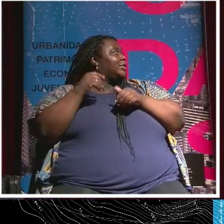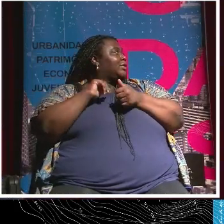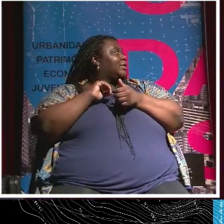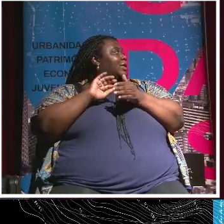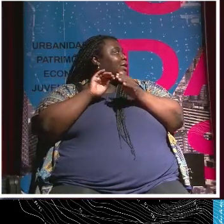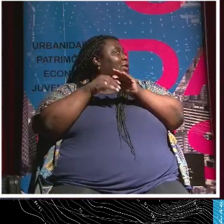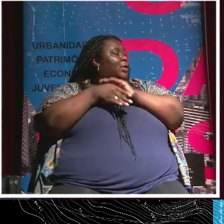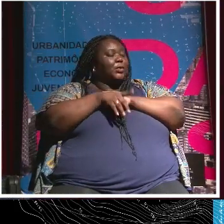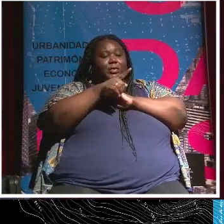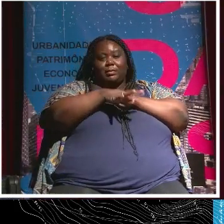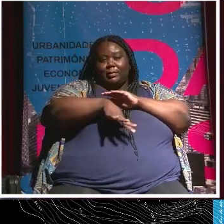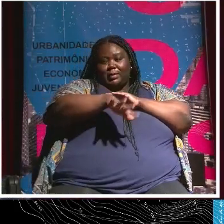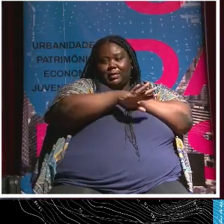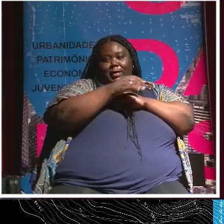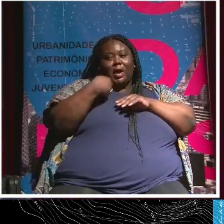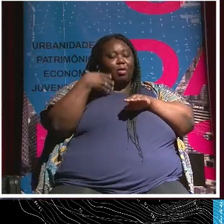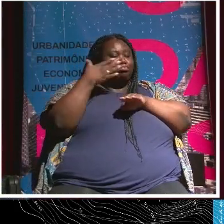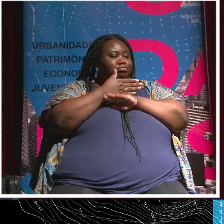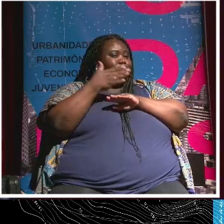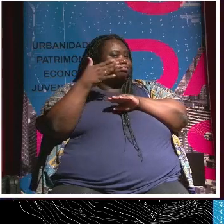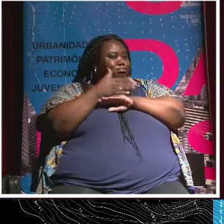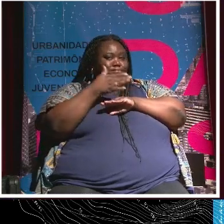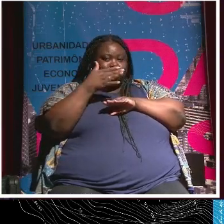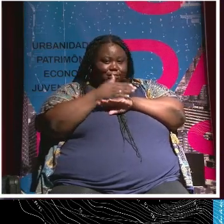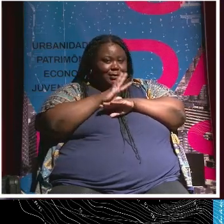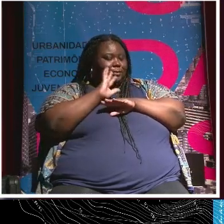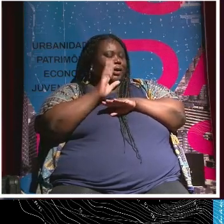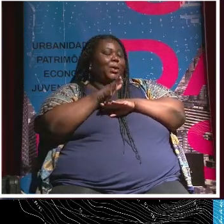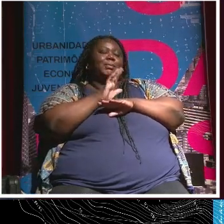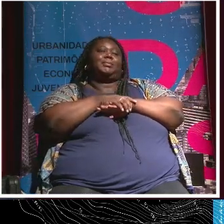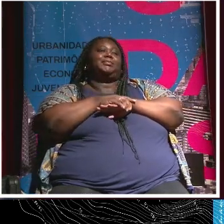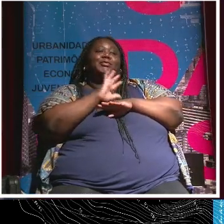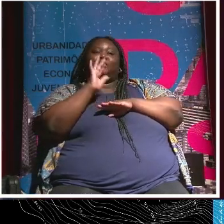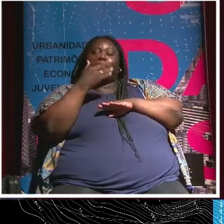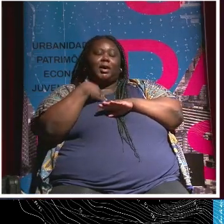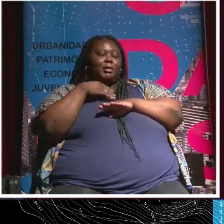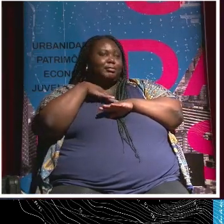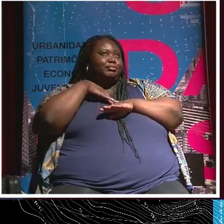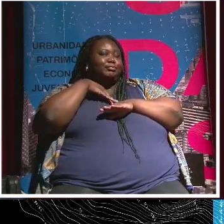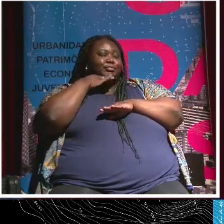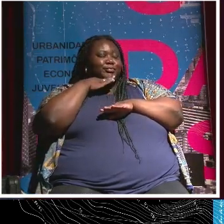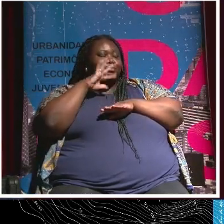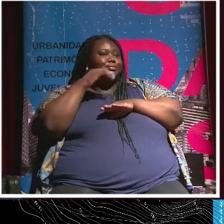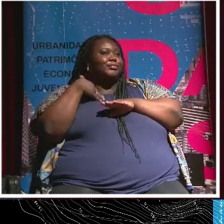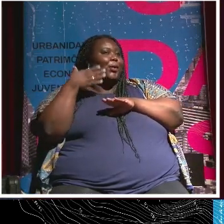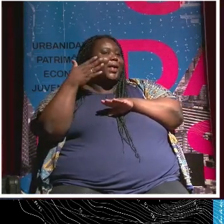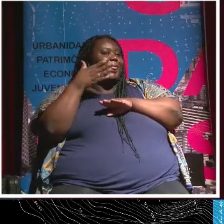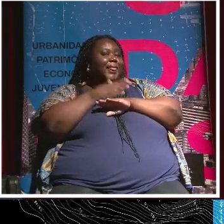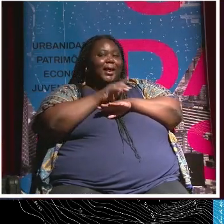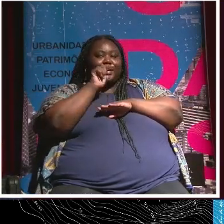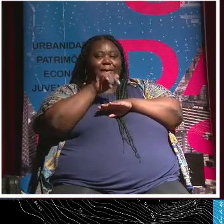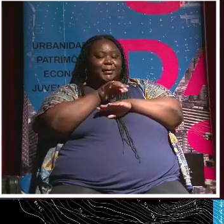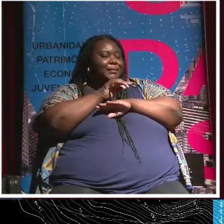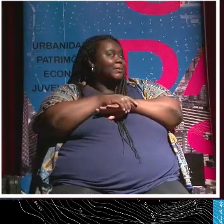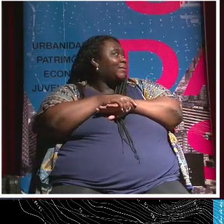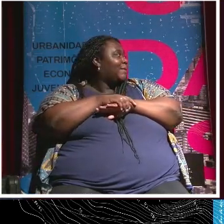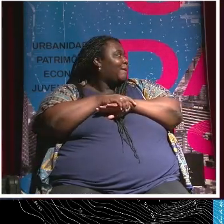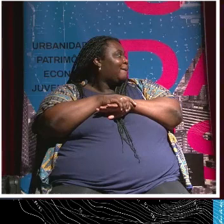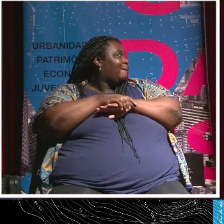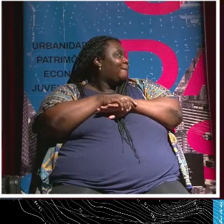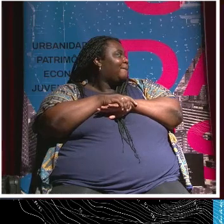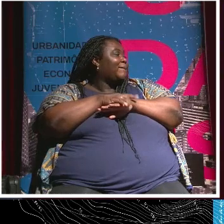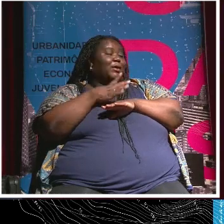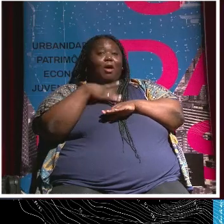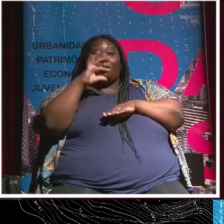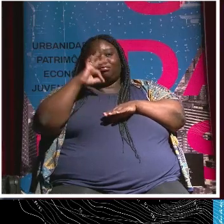com esse papo aqui, que eu vindo aqui. Já estou quase entrando na folha de